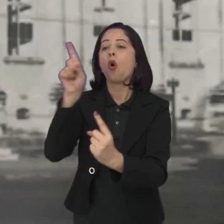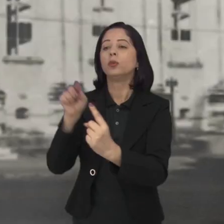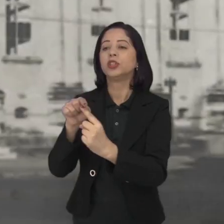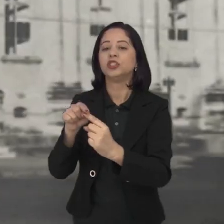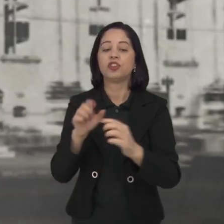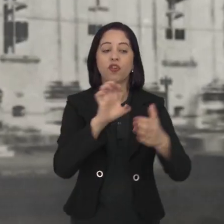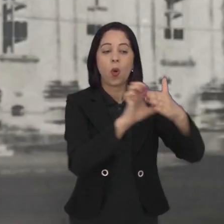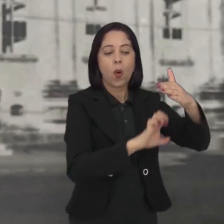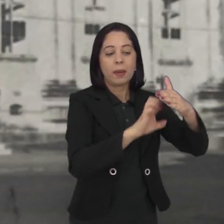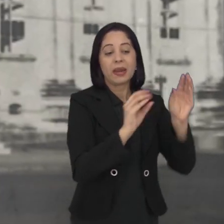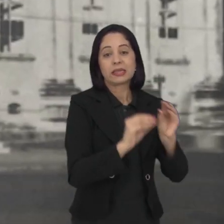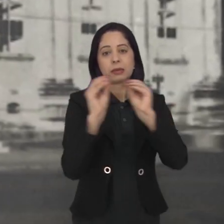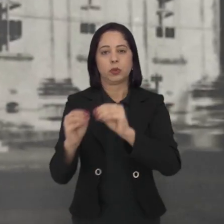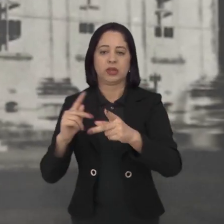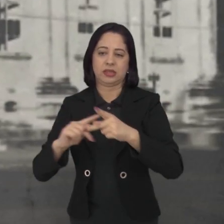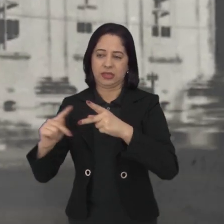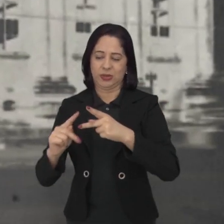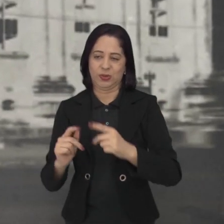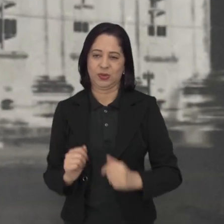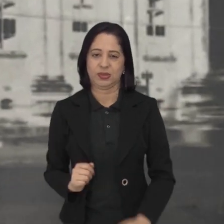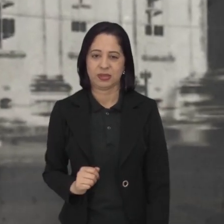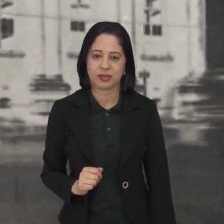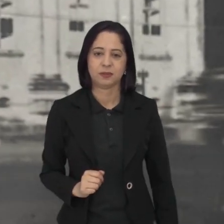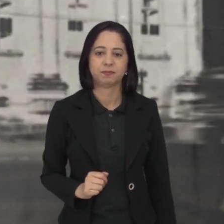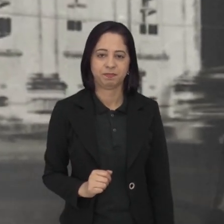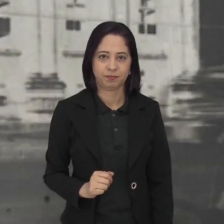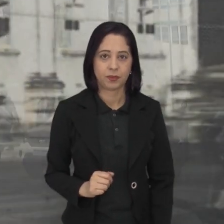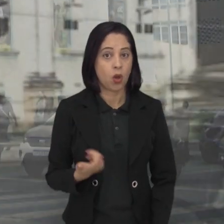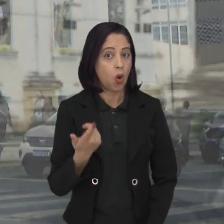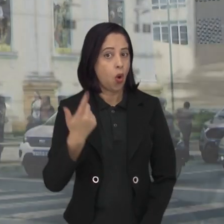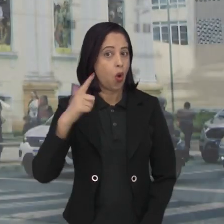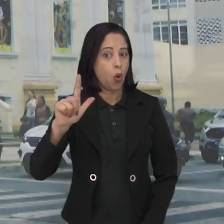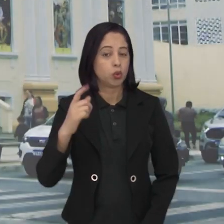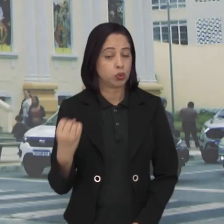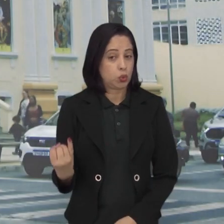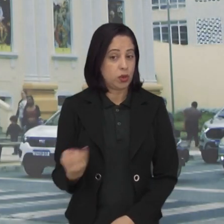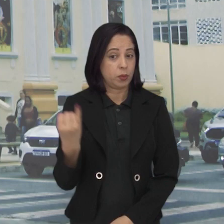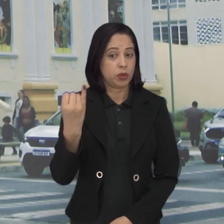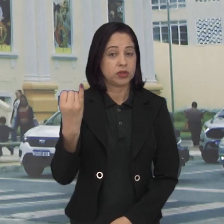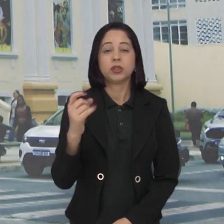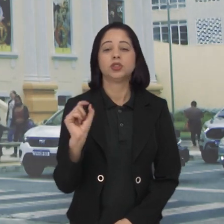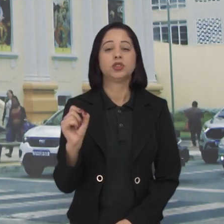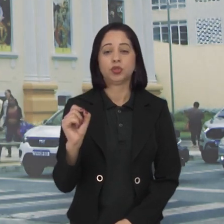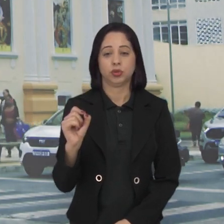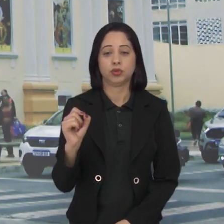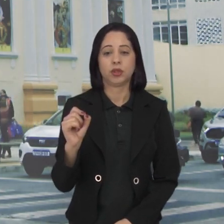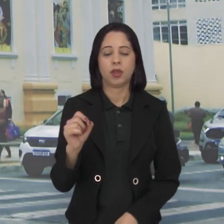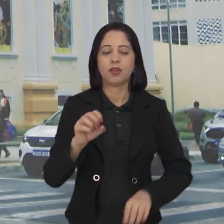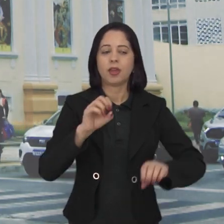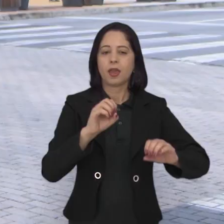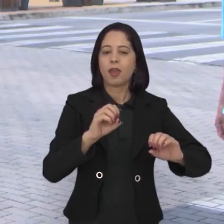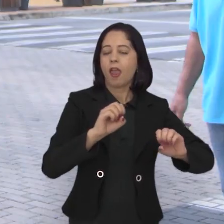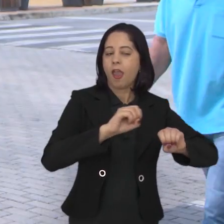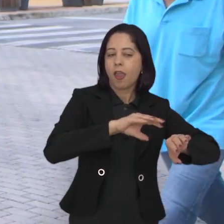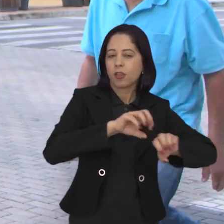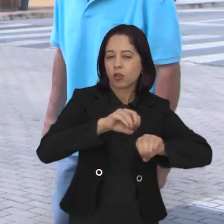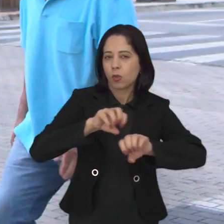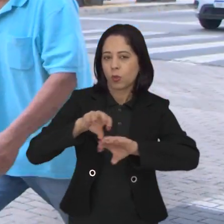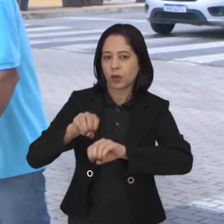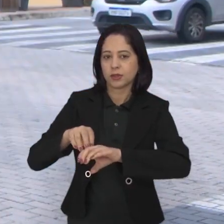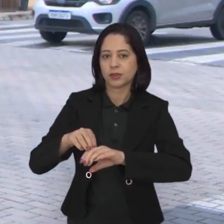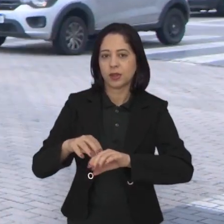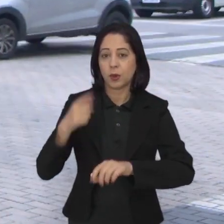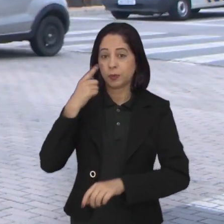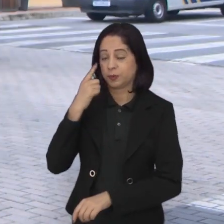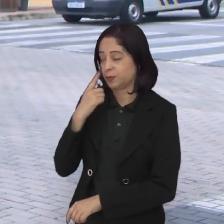São José. Outro feito determinante do político para o município uniu obra pública e educação. O prédio do